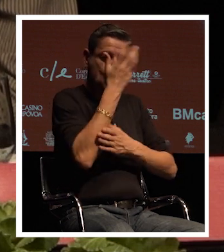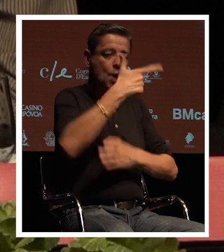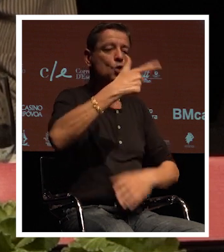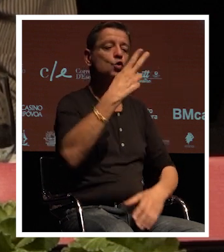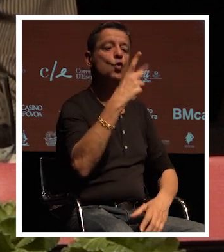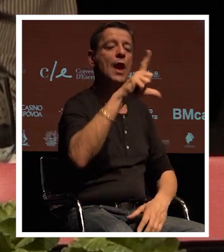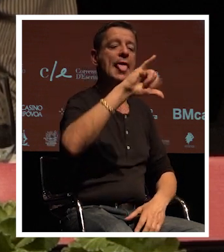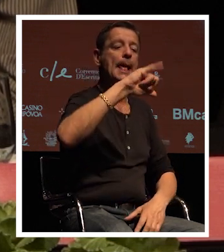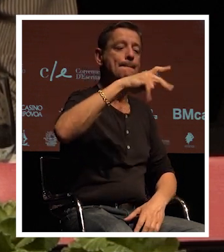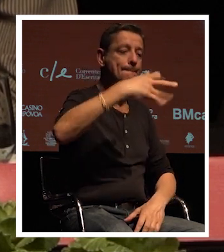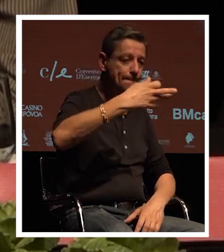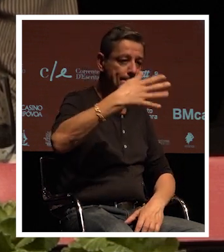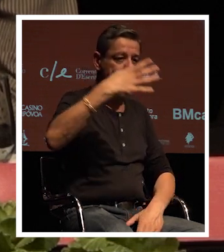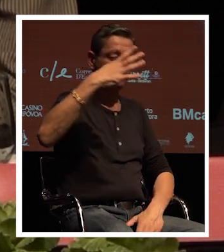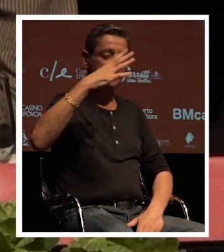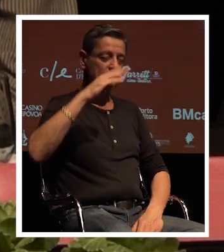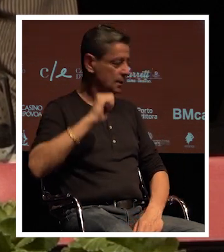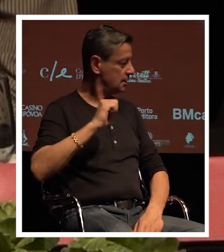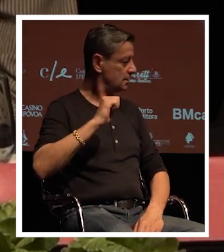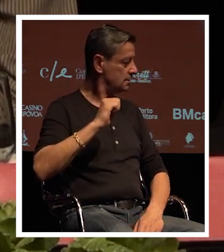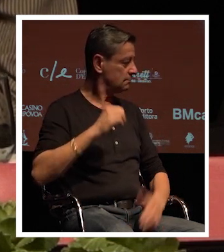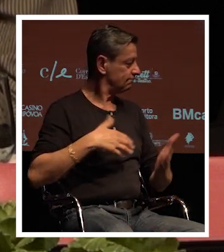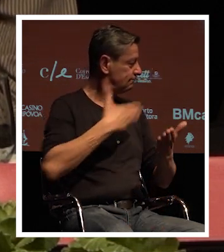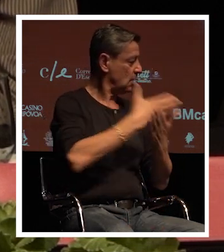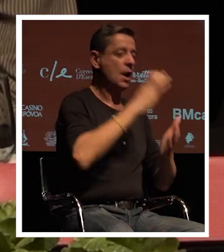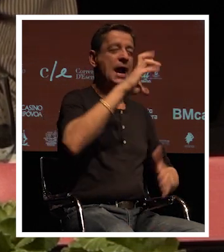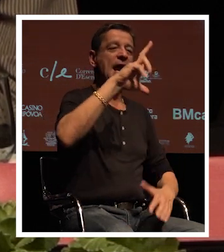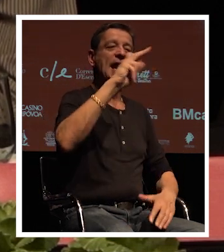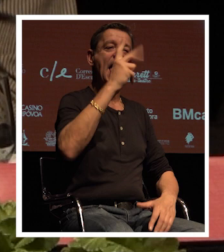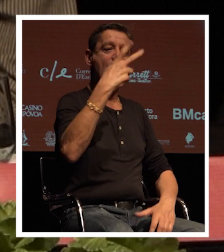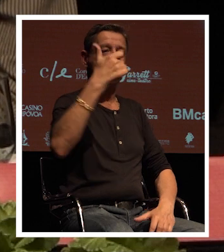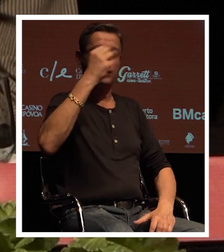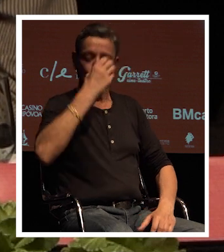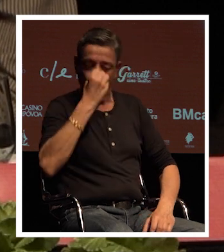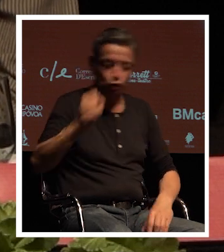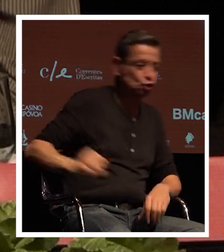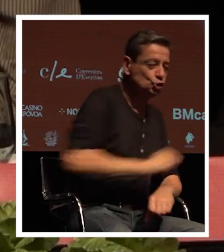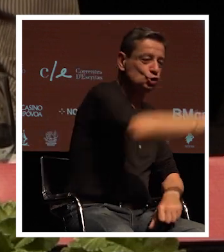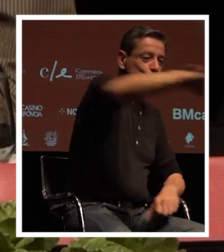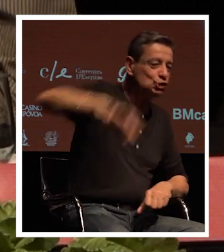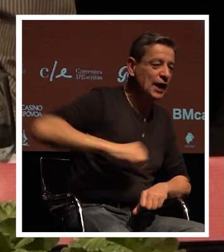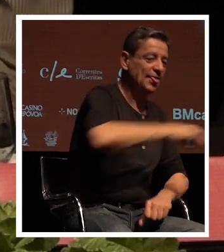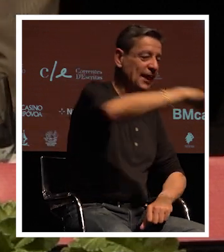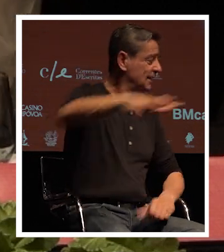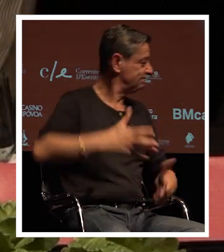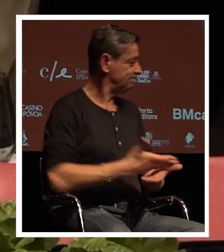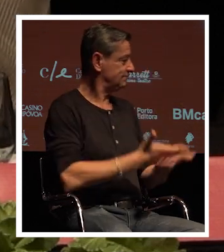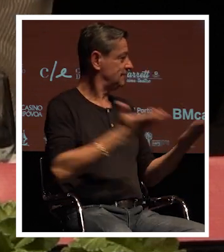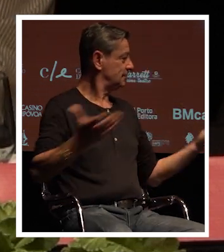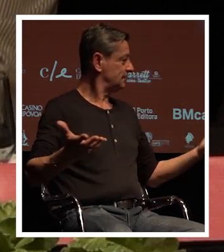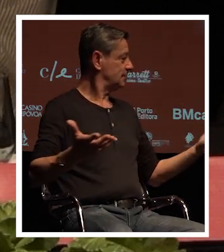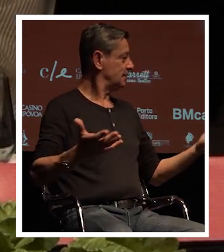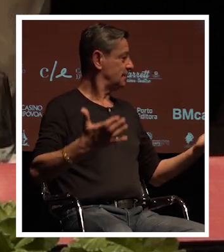e isto leva-nos mesmo inevitavelmente aos escravos temos neste Jardim do Eden que sem dúvida que